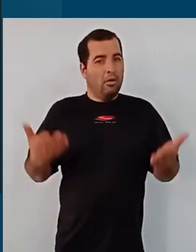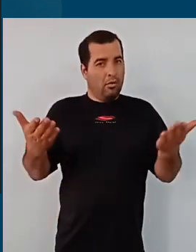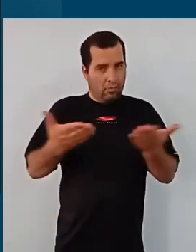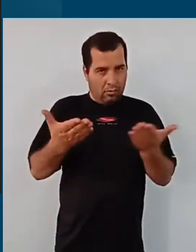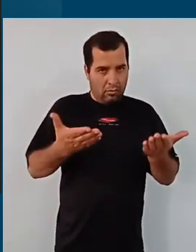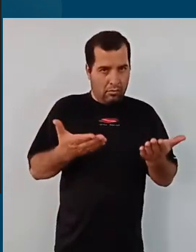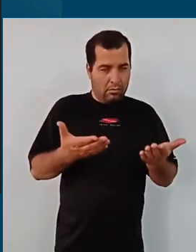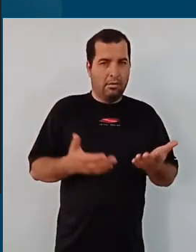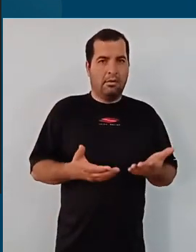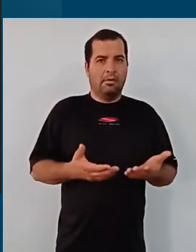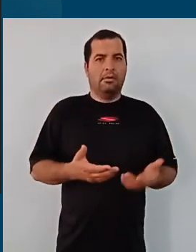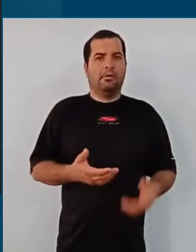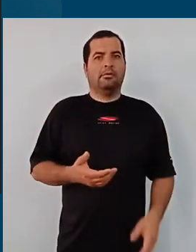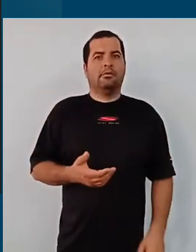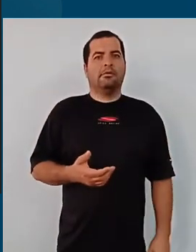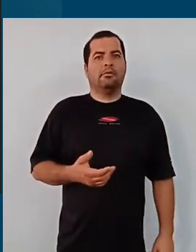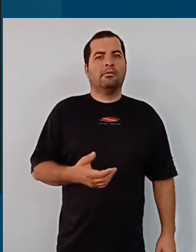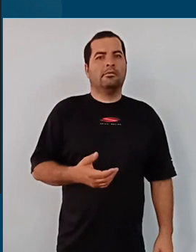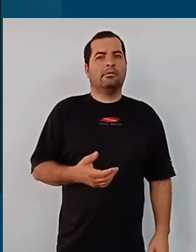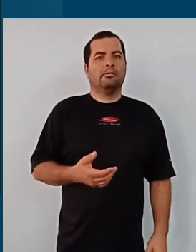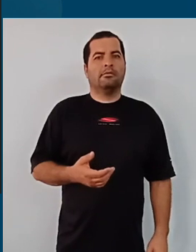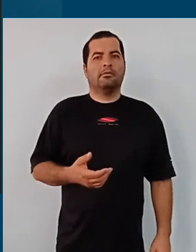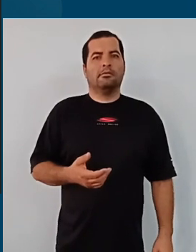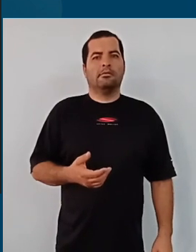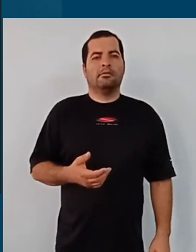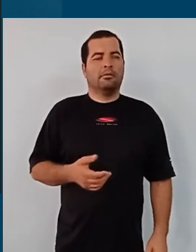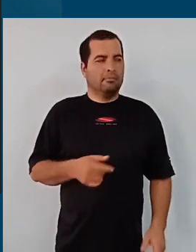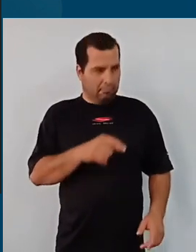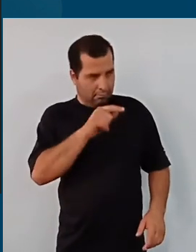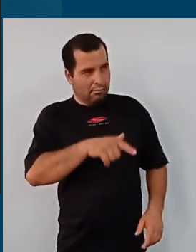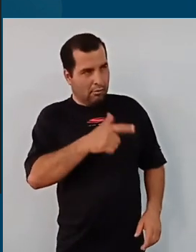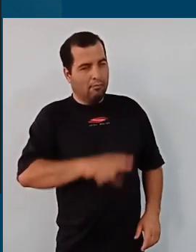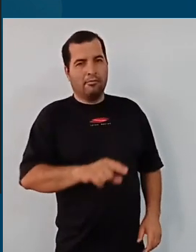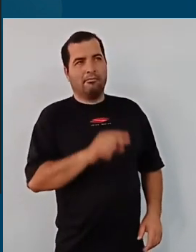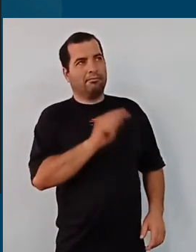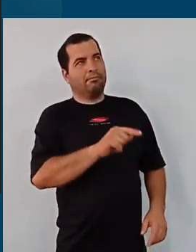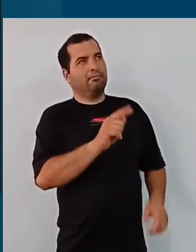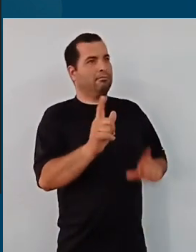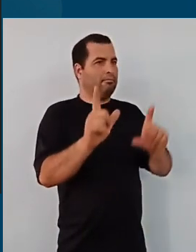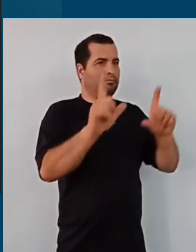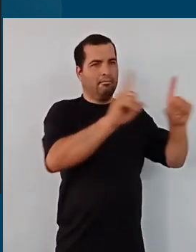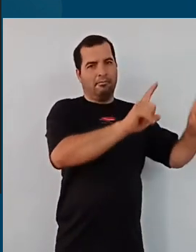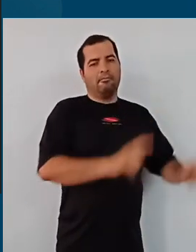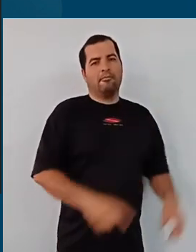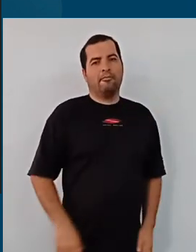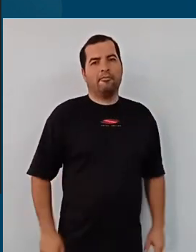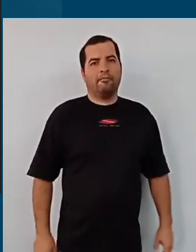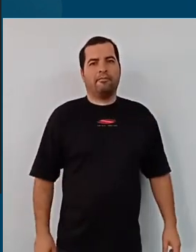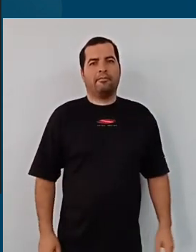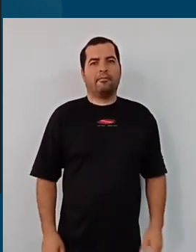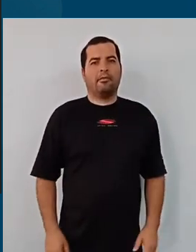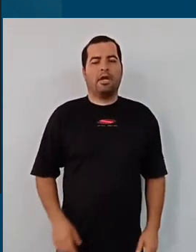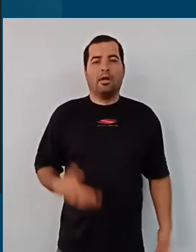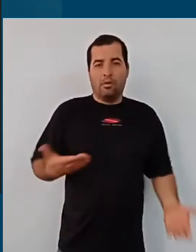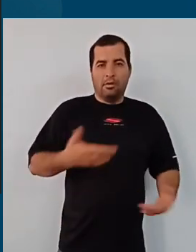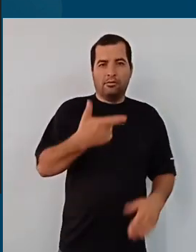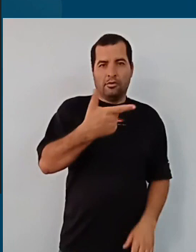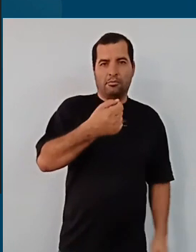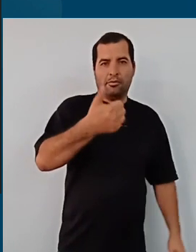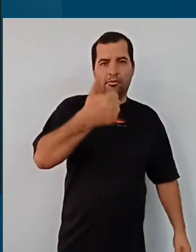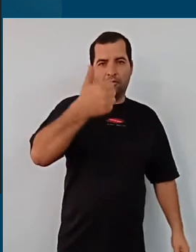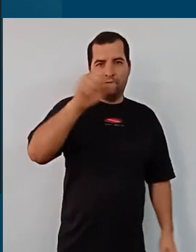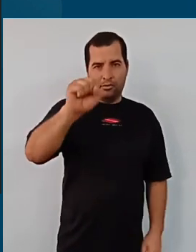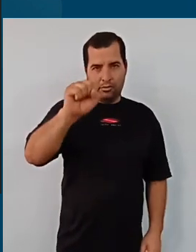Agora sim, agora, Aline, por favor, dando um pulo para 2018